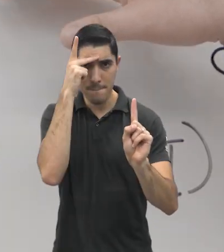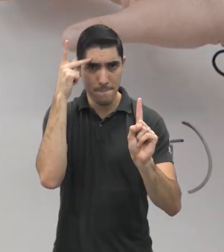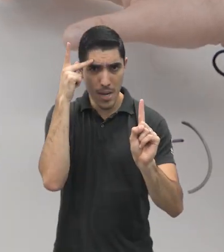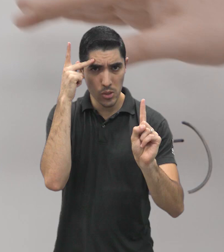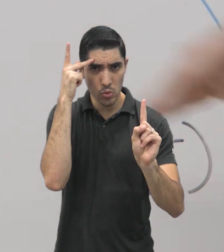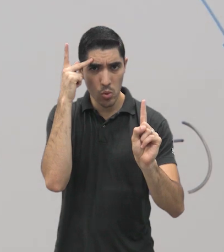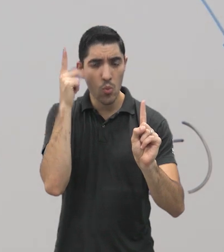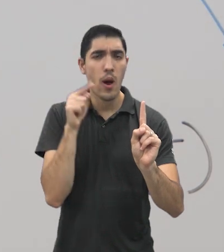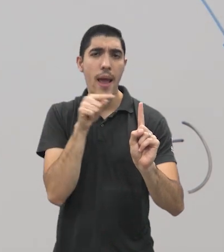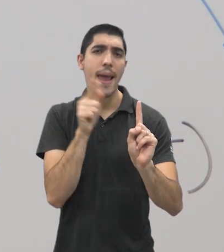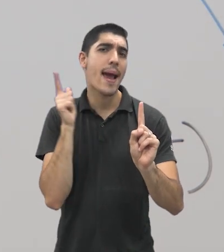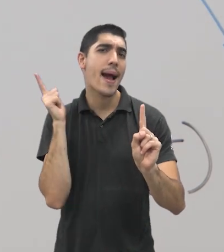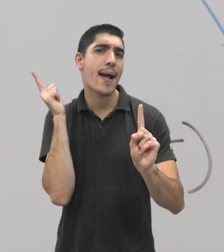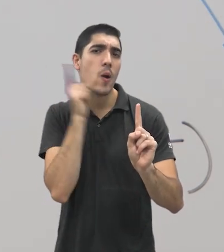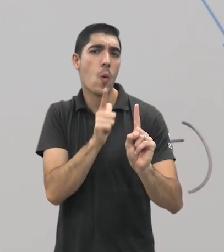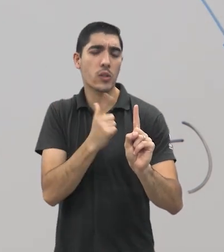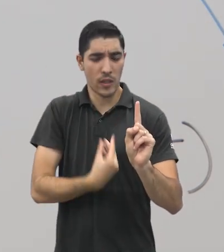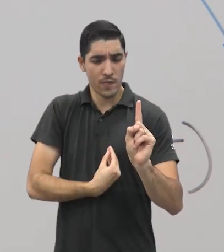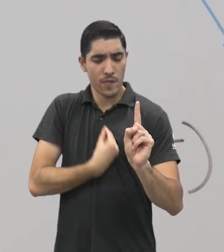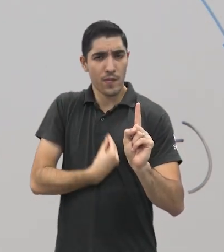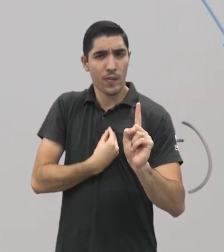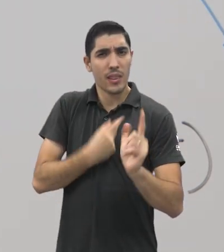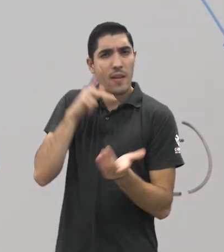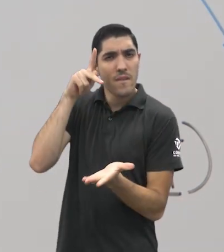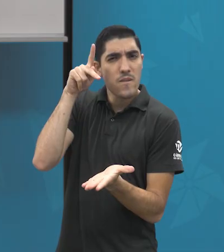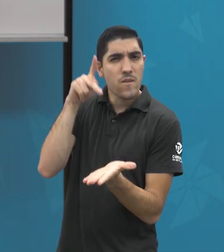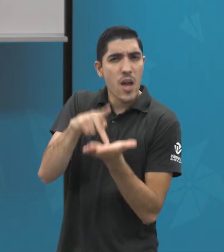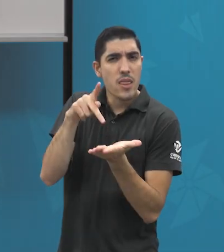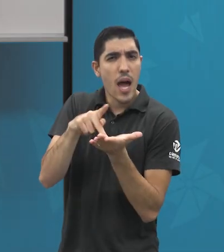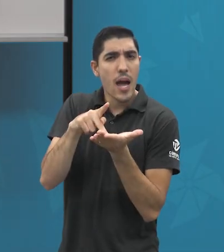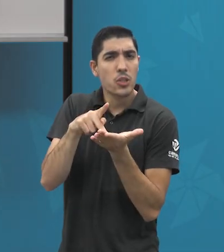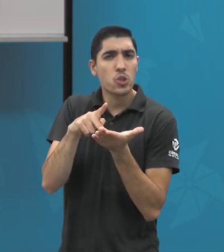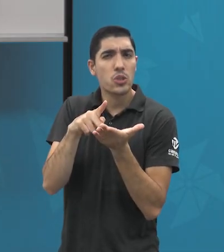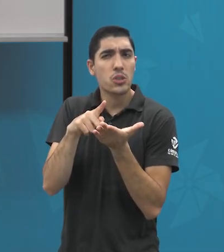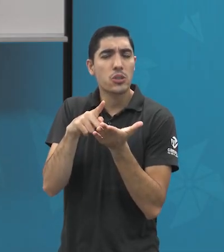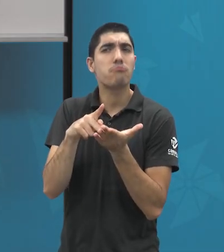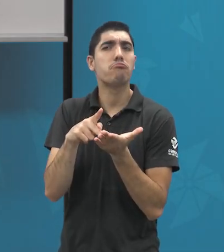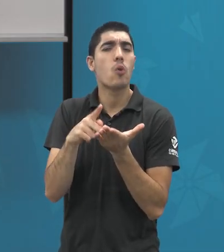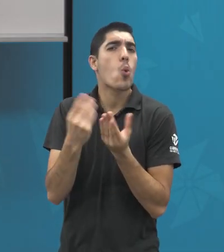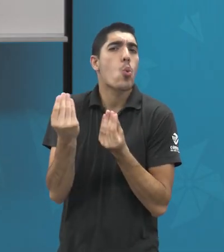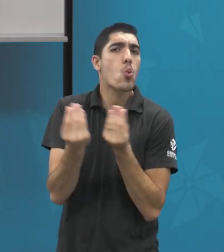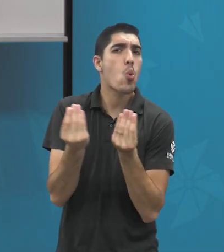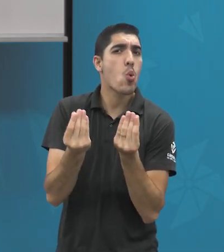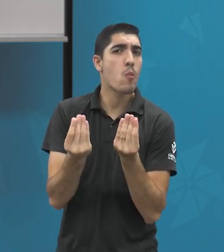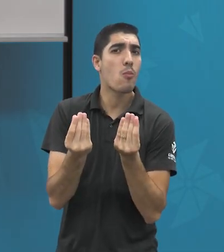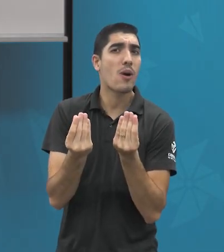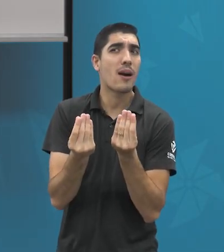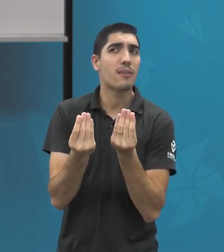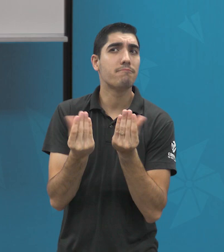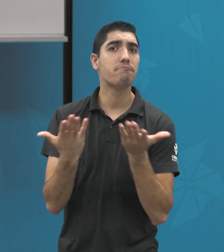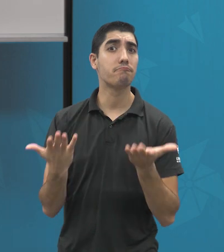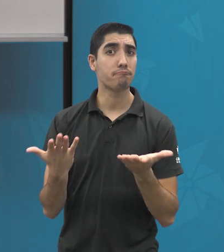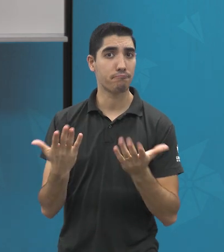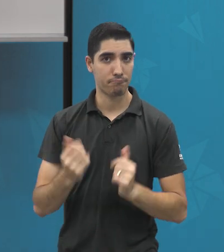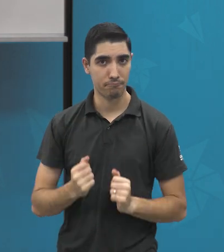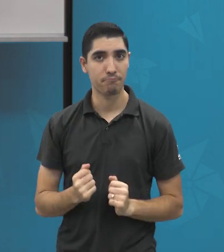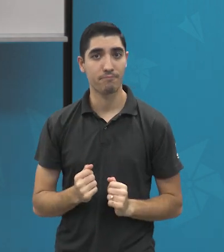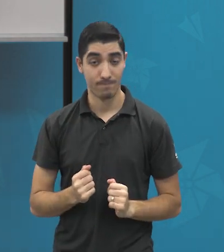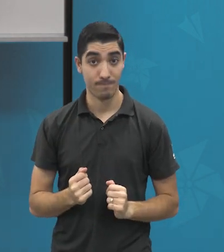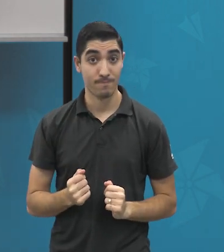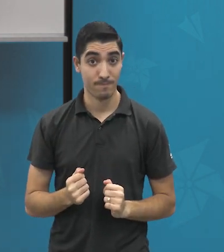na sua vida e ao mesmo tempo uma sociedade dentro de um determinado tempo. Então isso é